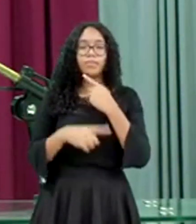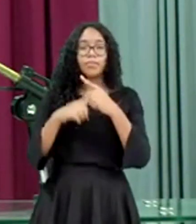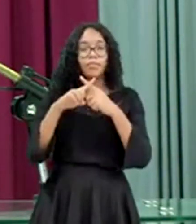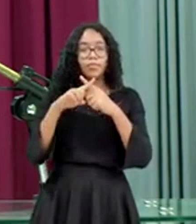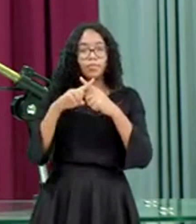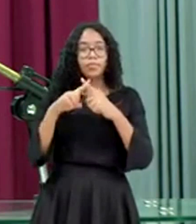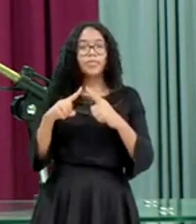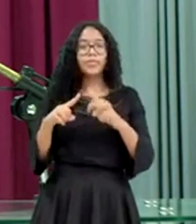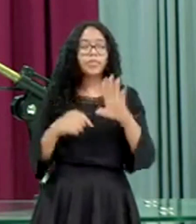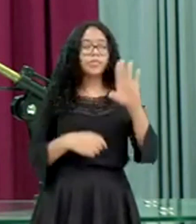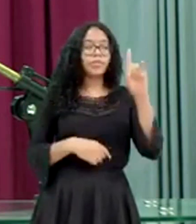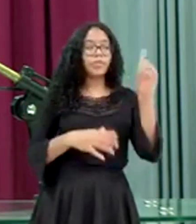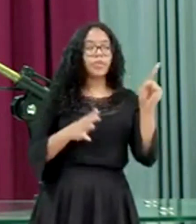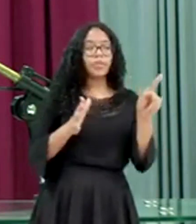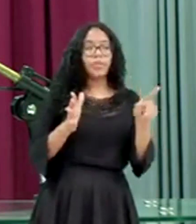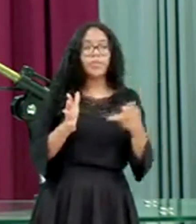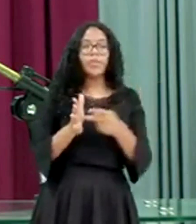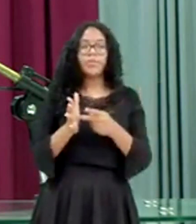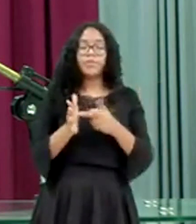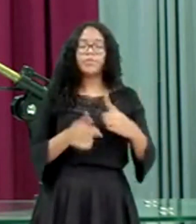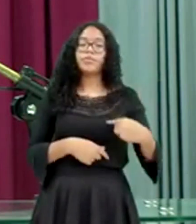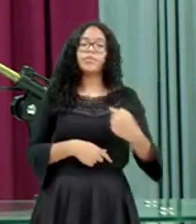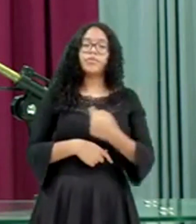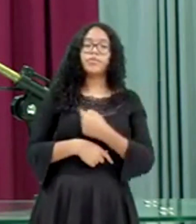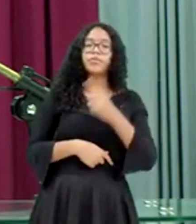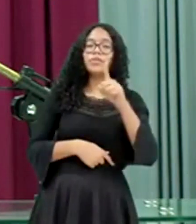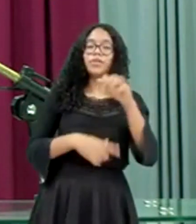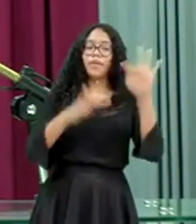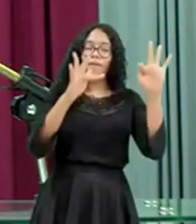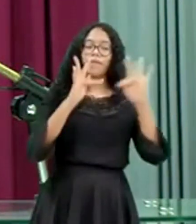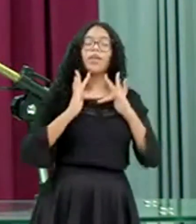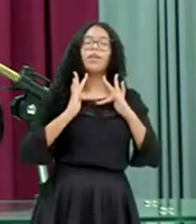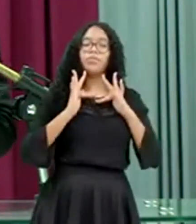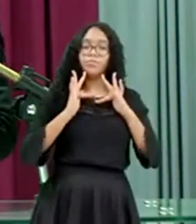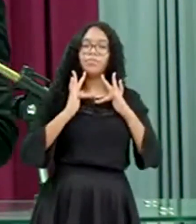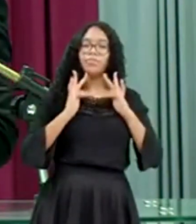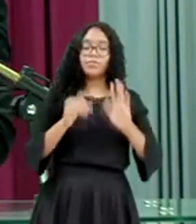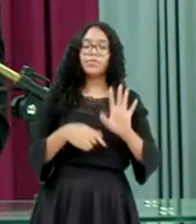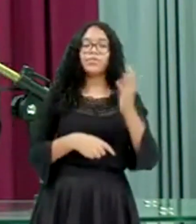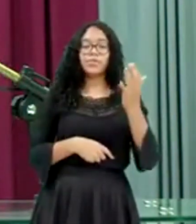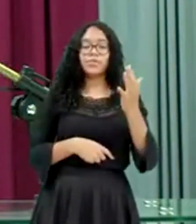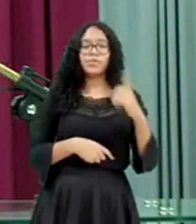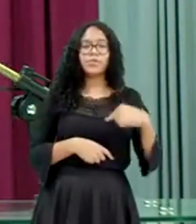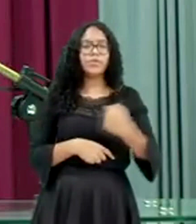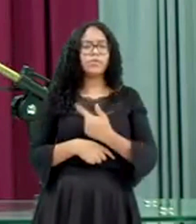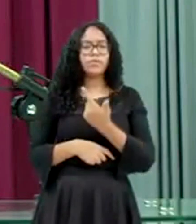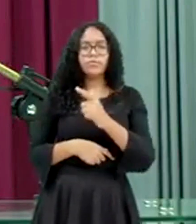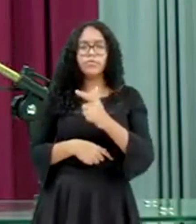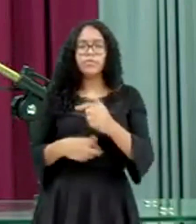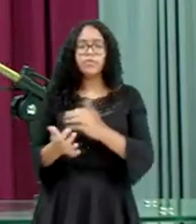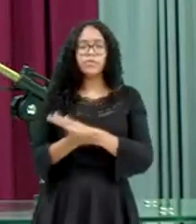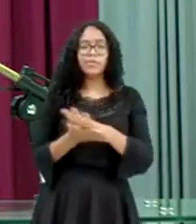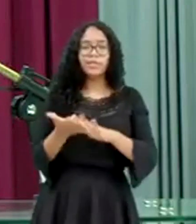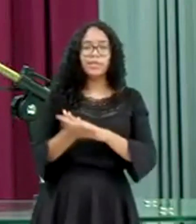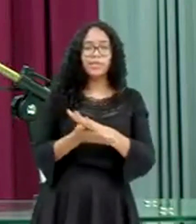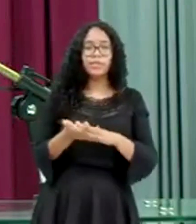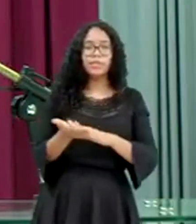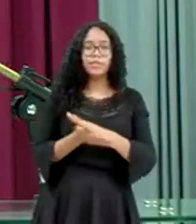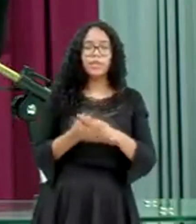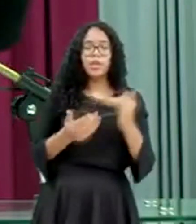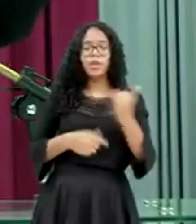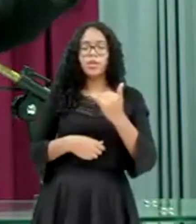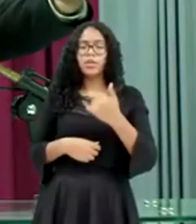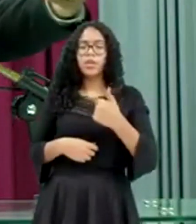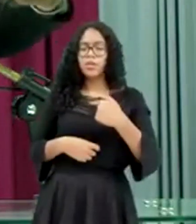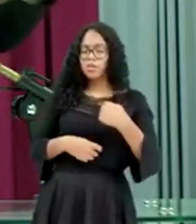fez a promessa é fiel para cumpri-la. Nós não temos, e eles diziam, nosso exército não tem